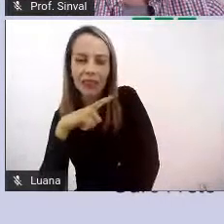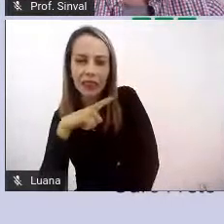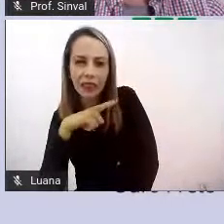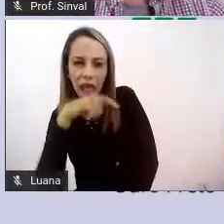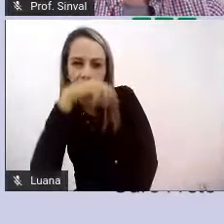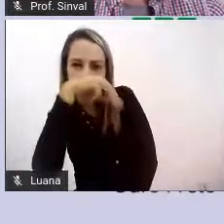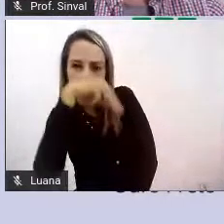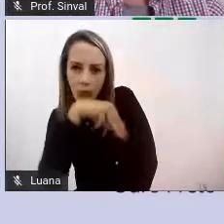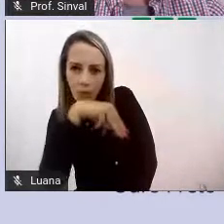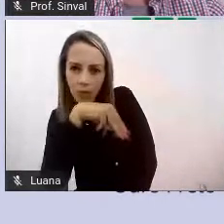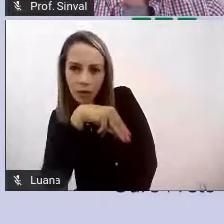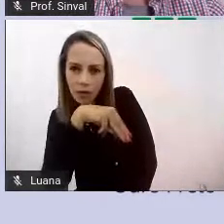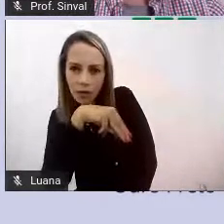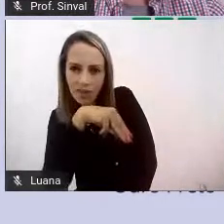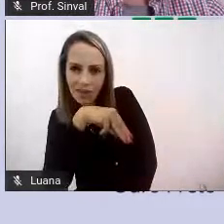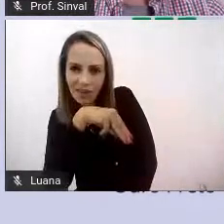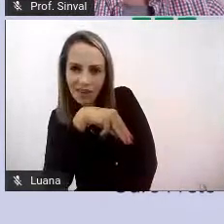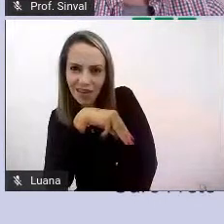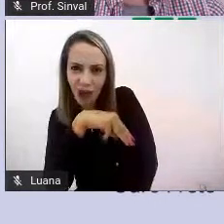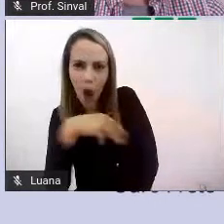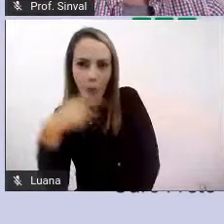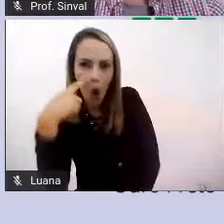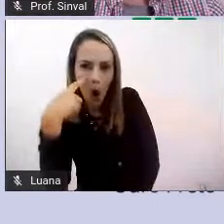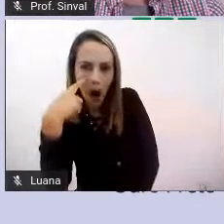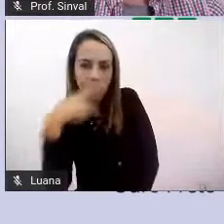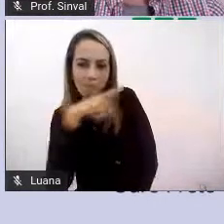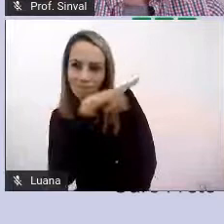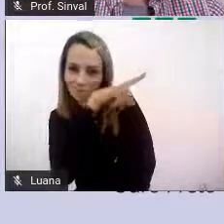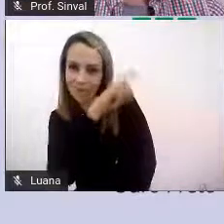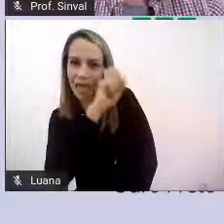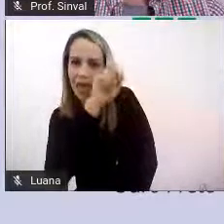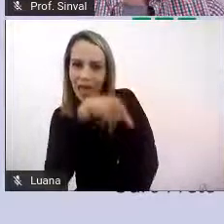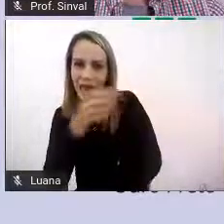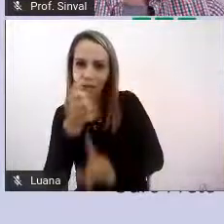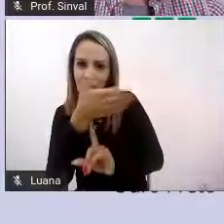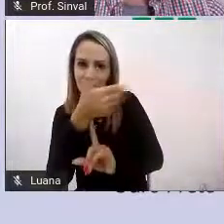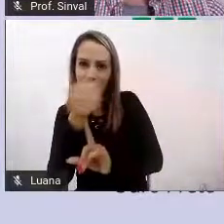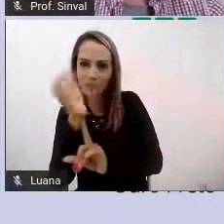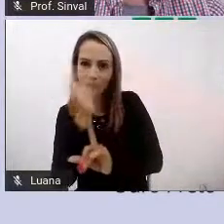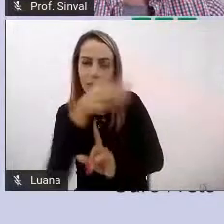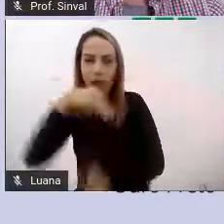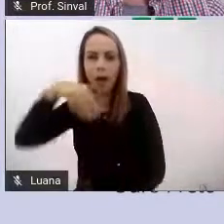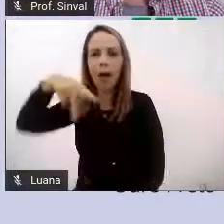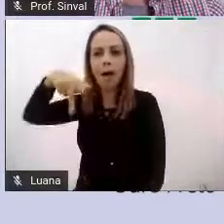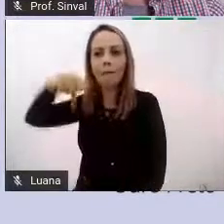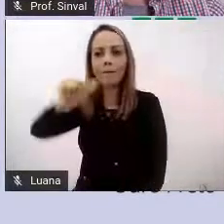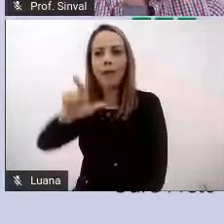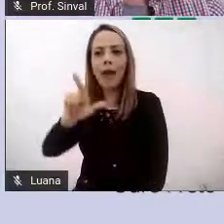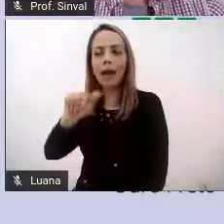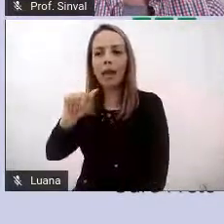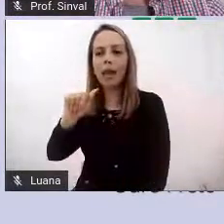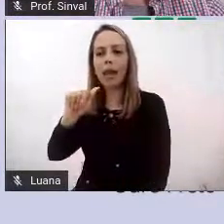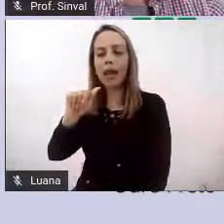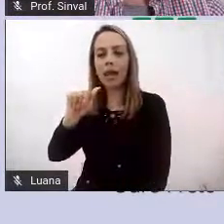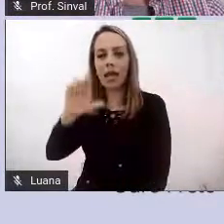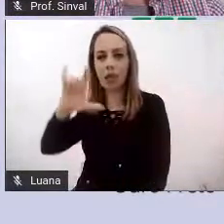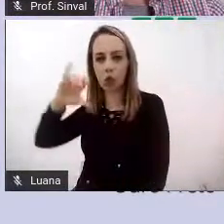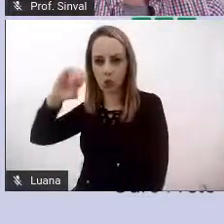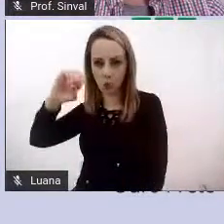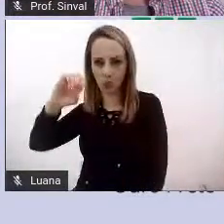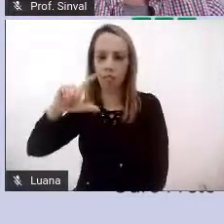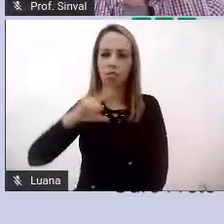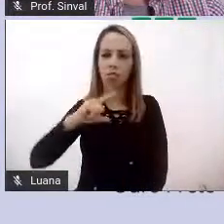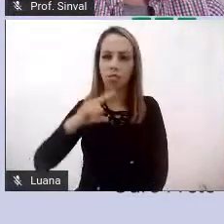Aí, isso é o palácio, tá? É um grande palácio formado por três alas e todo o restante que está